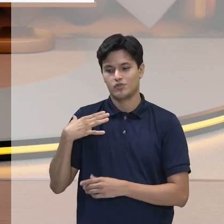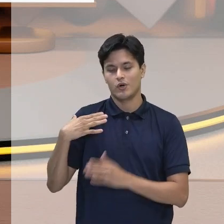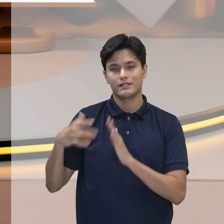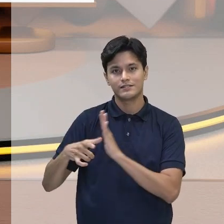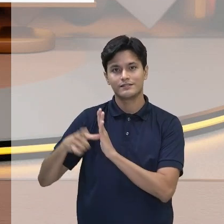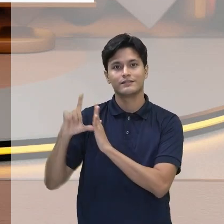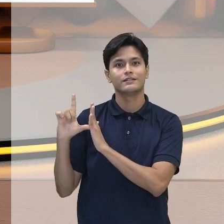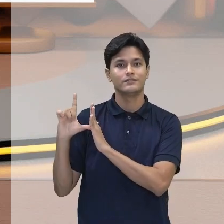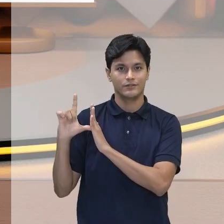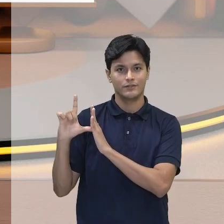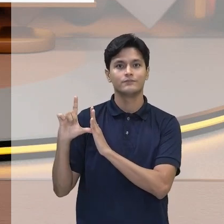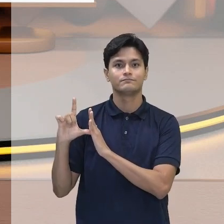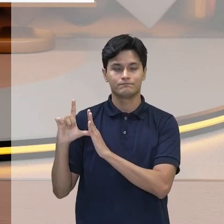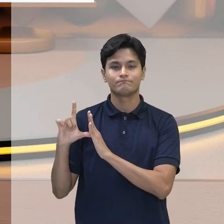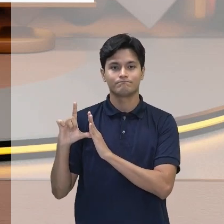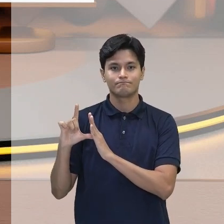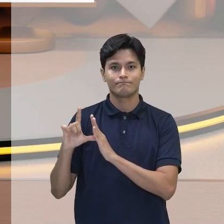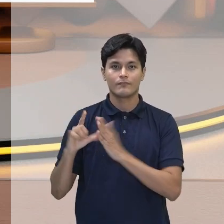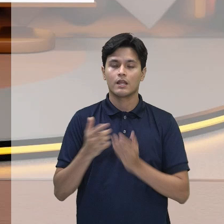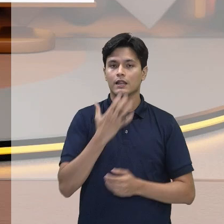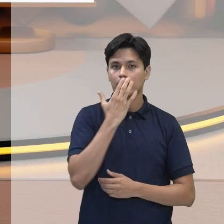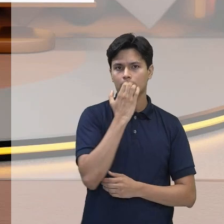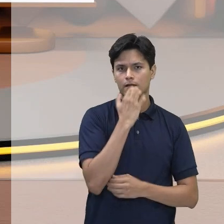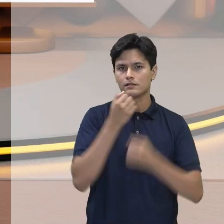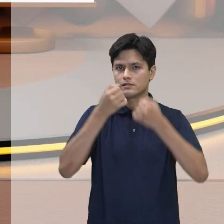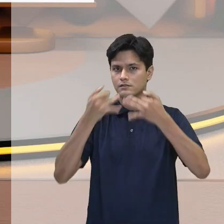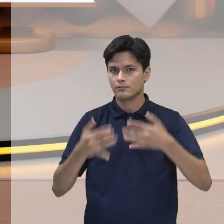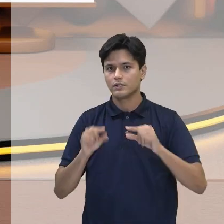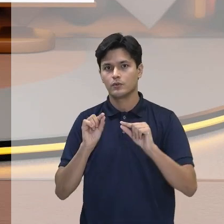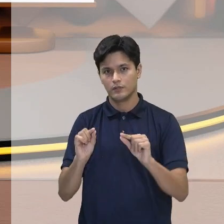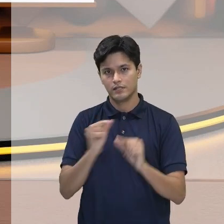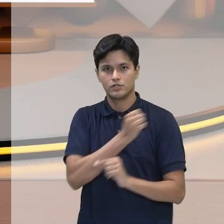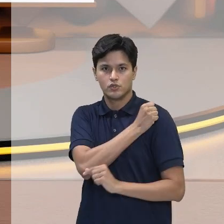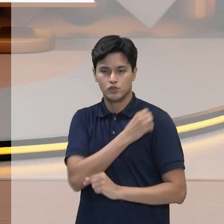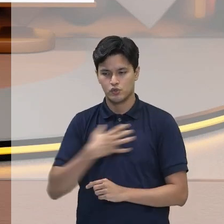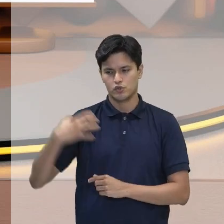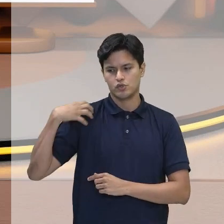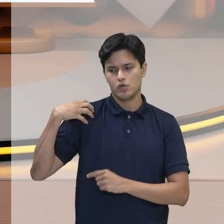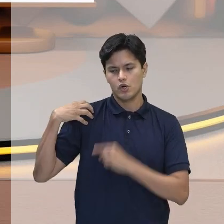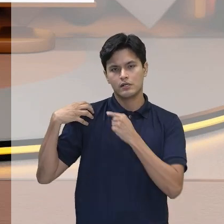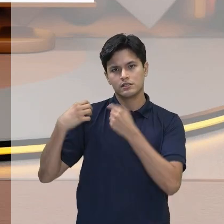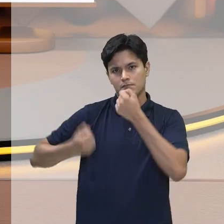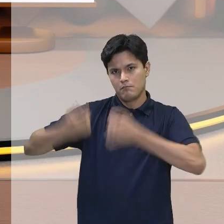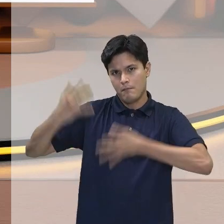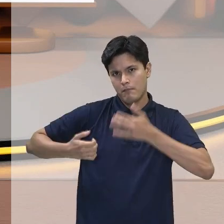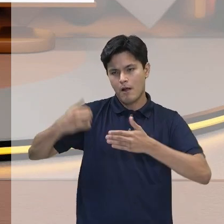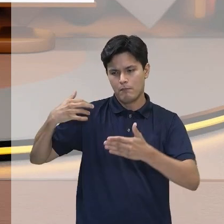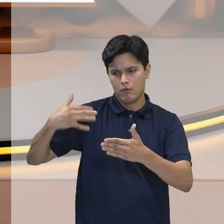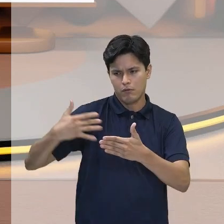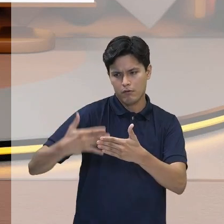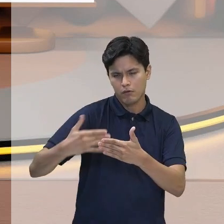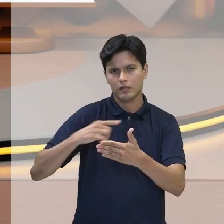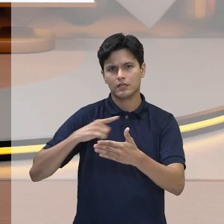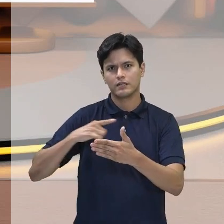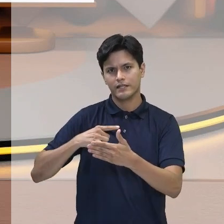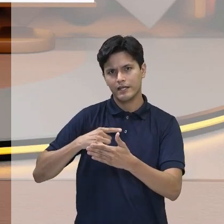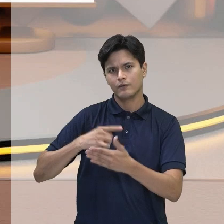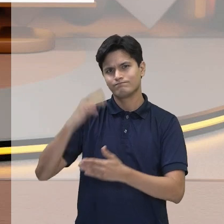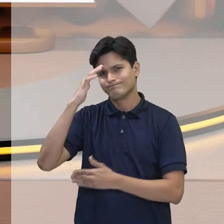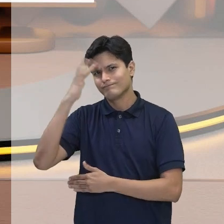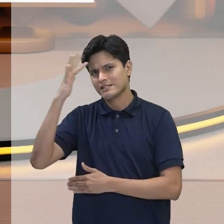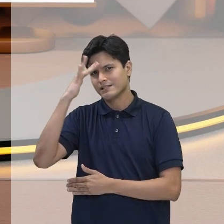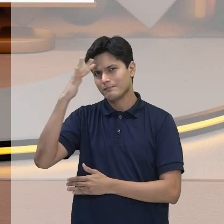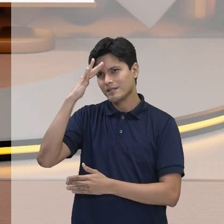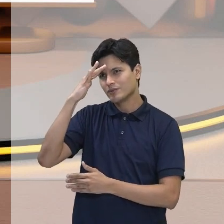essa filosofia, esse pensamento se tornou muito engessado, muito radical, muito